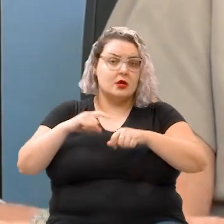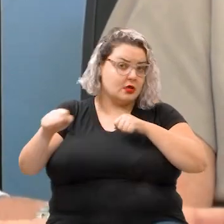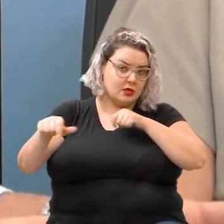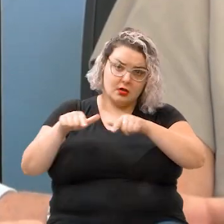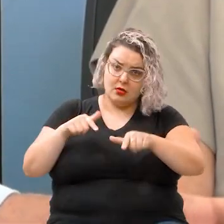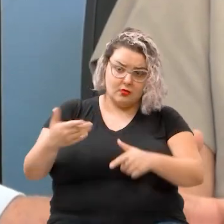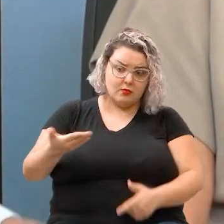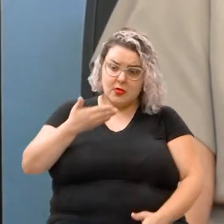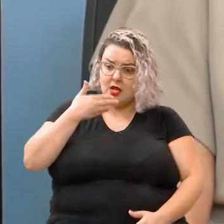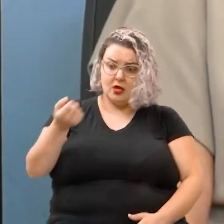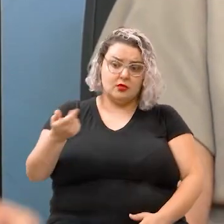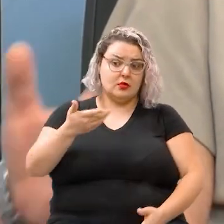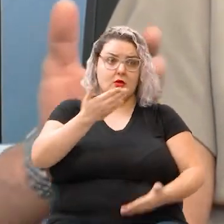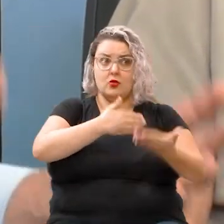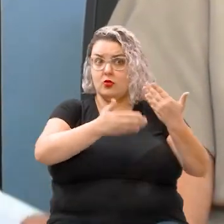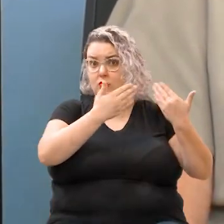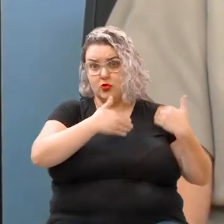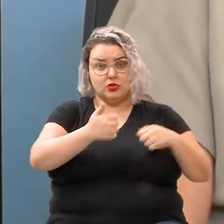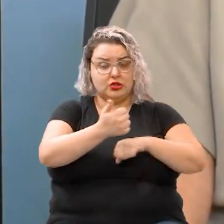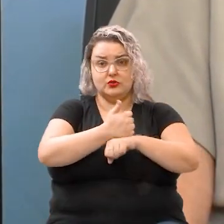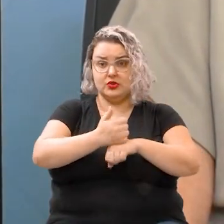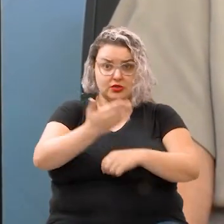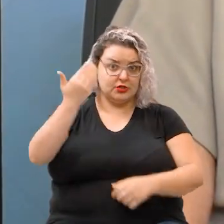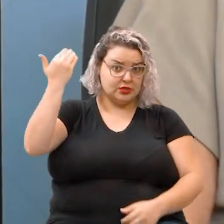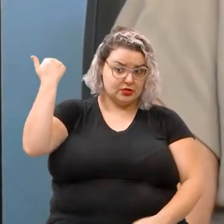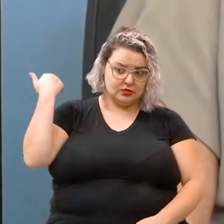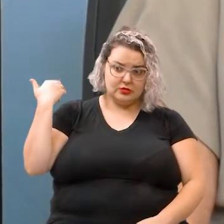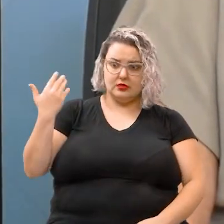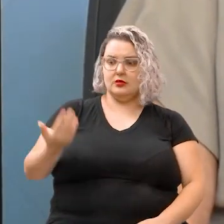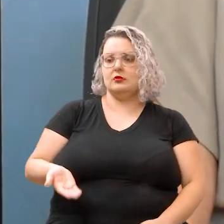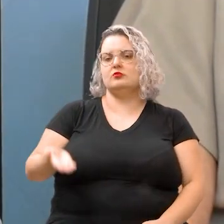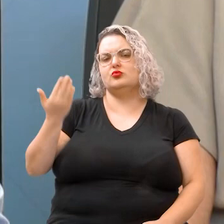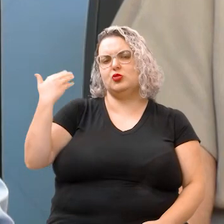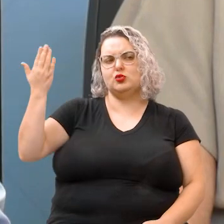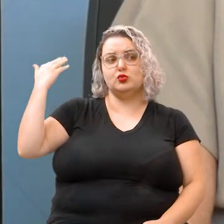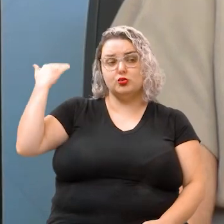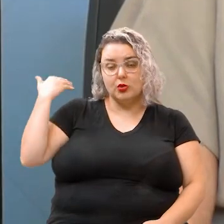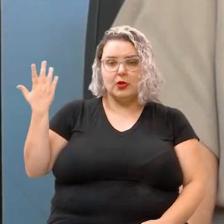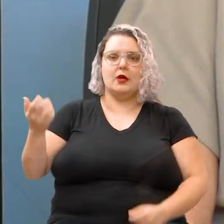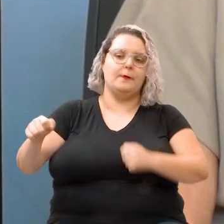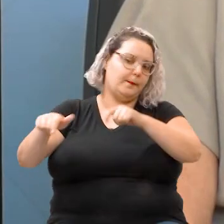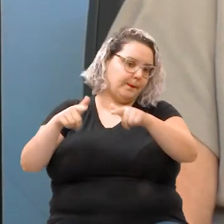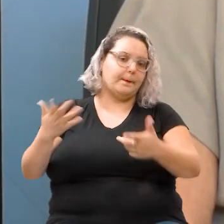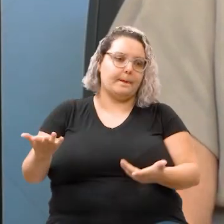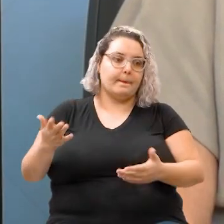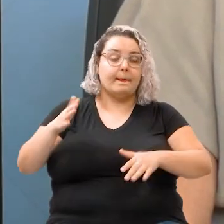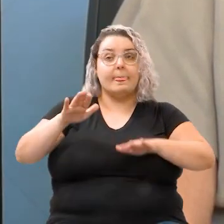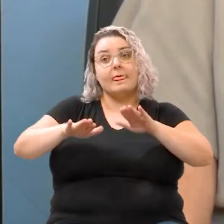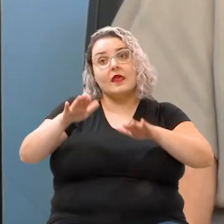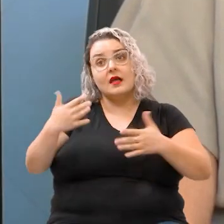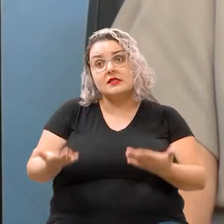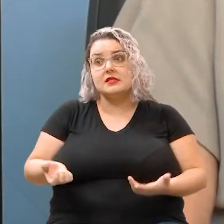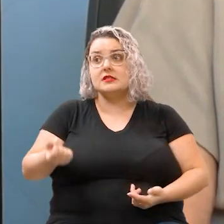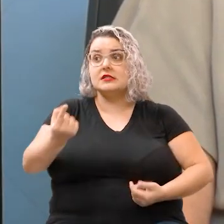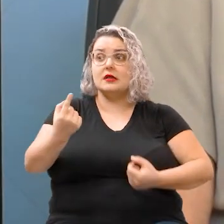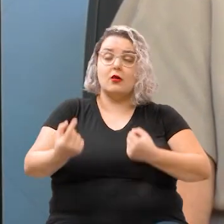formação melhor do que outros profissionais, né, que se formaram lá atrás. Então, talvez